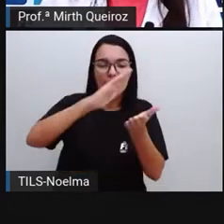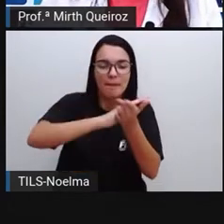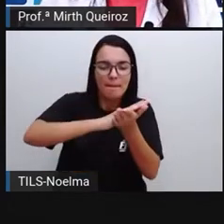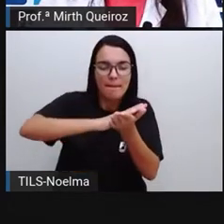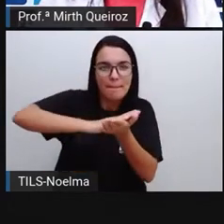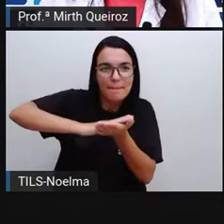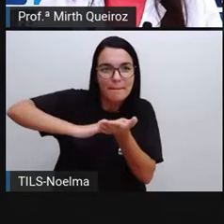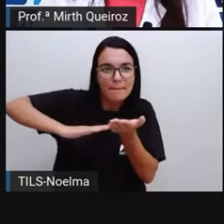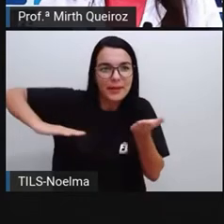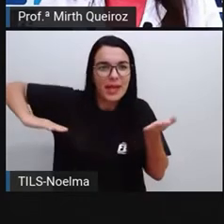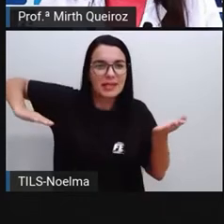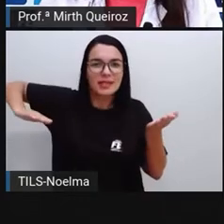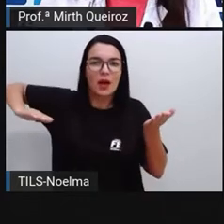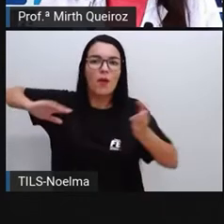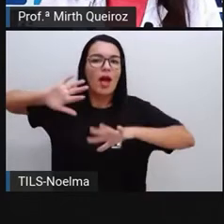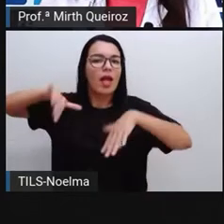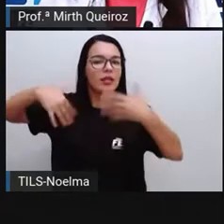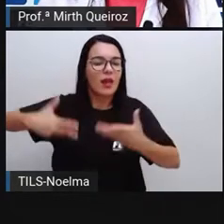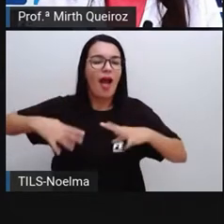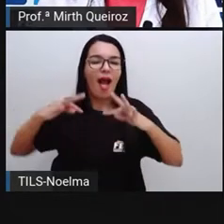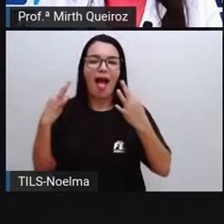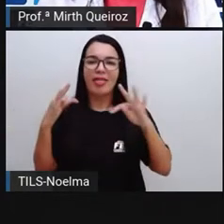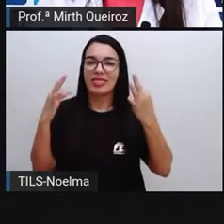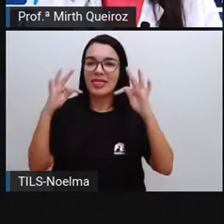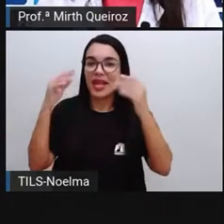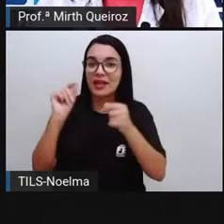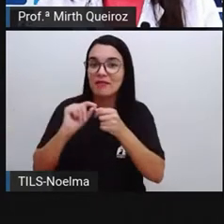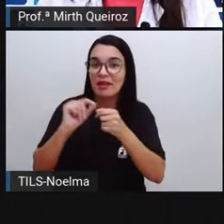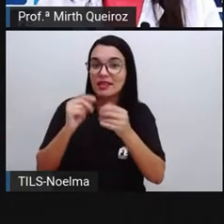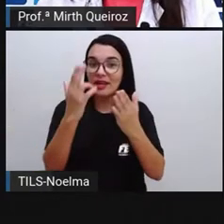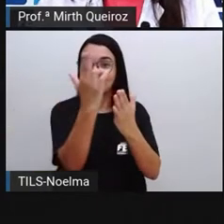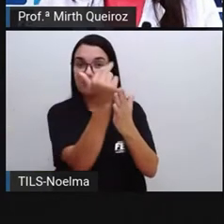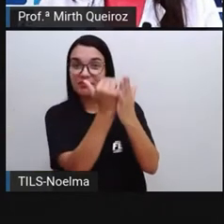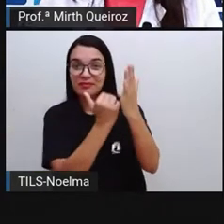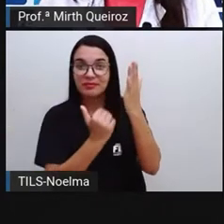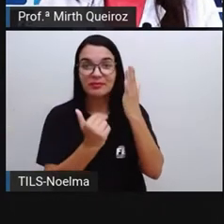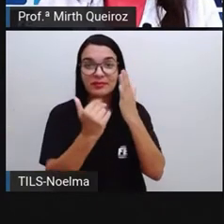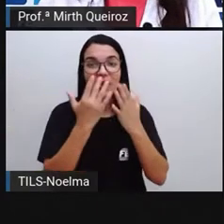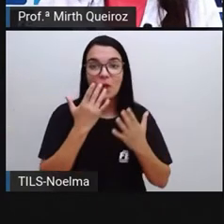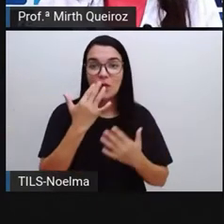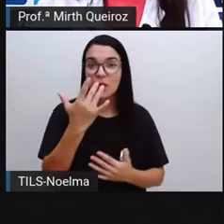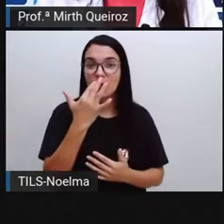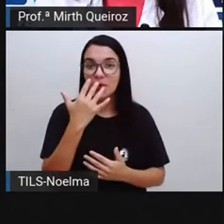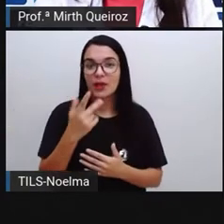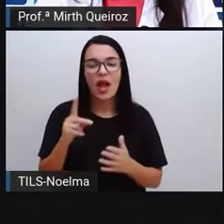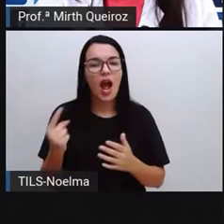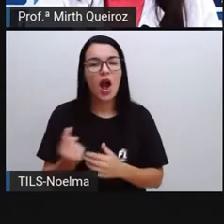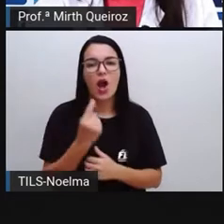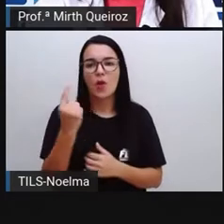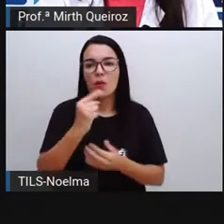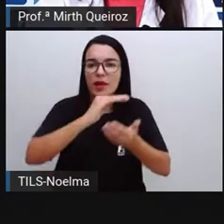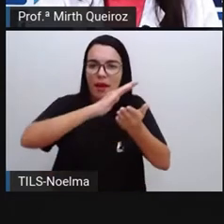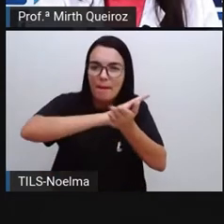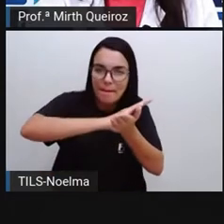técnica de fazer gravuras coloridas com uma única impressão vai ser chamada de